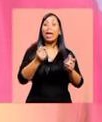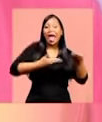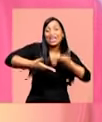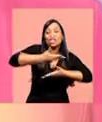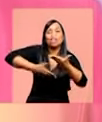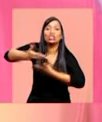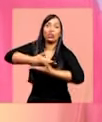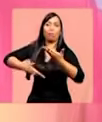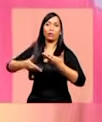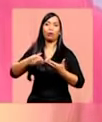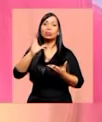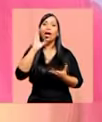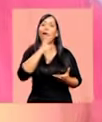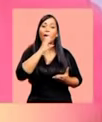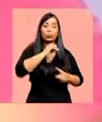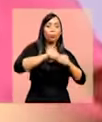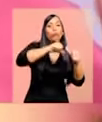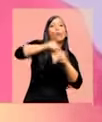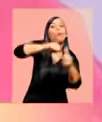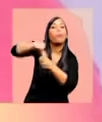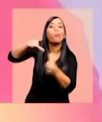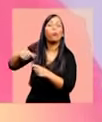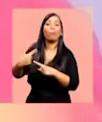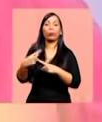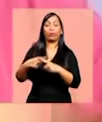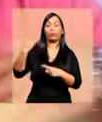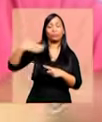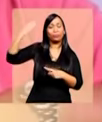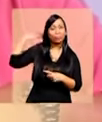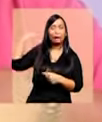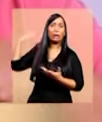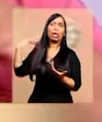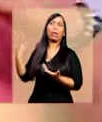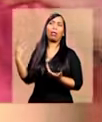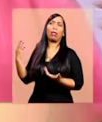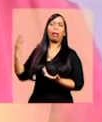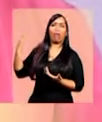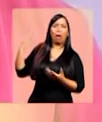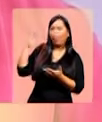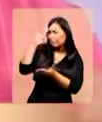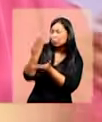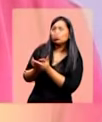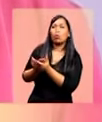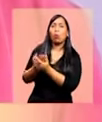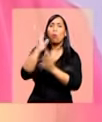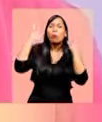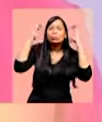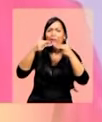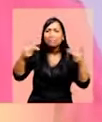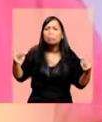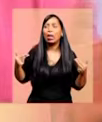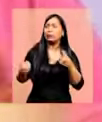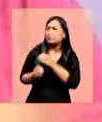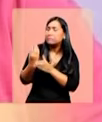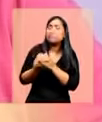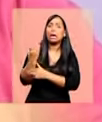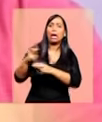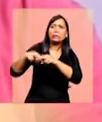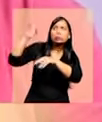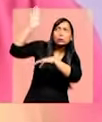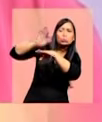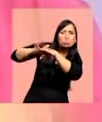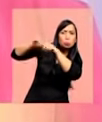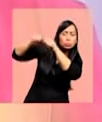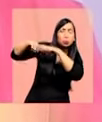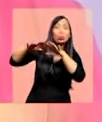é a dinâmica dela. Então, acreditou-se por muito tempo que os animais tinham sido criados e tudo mais. E depois de Darwin,